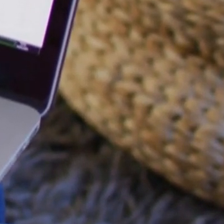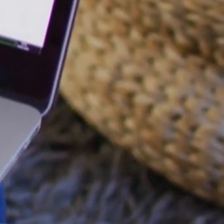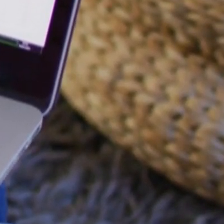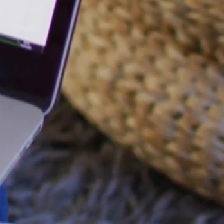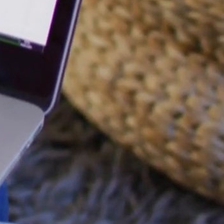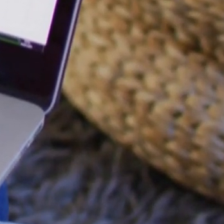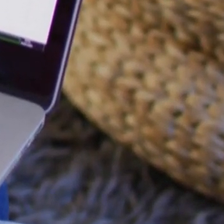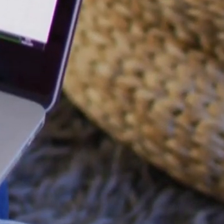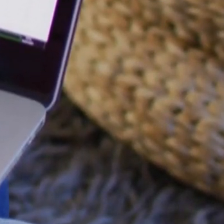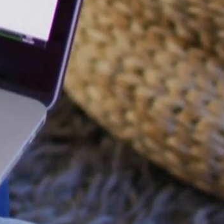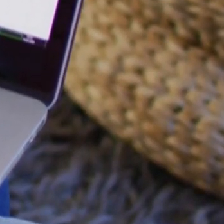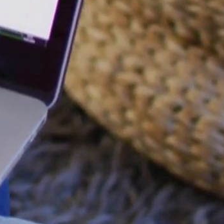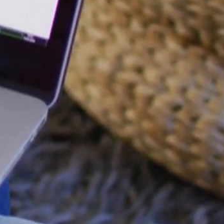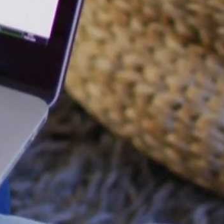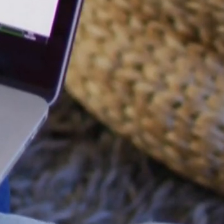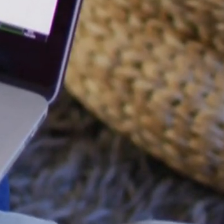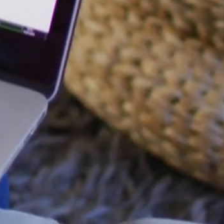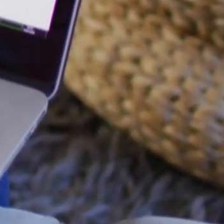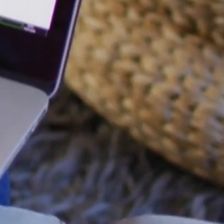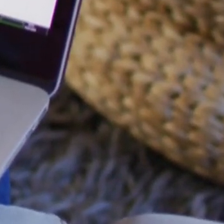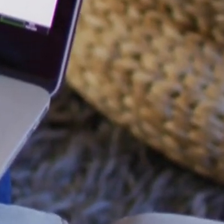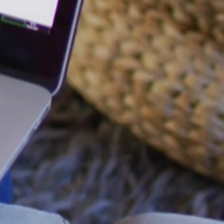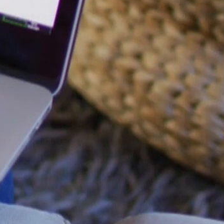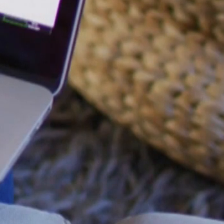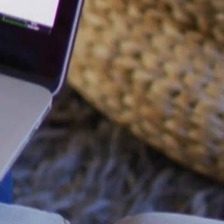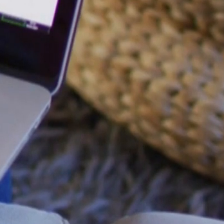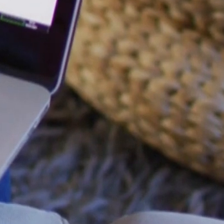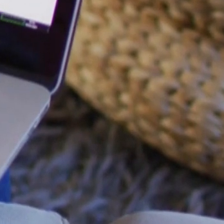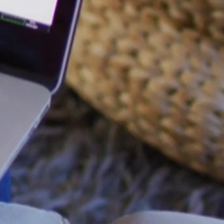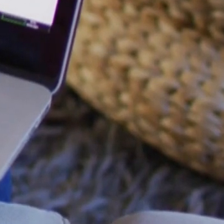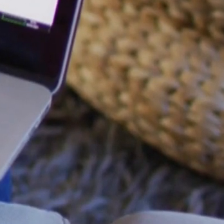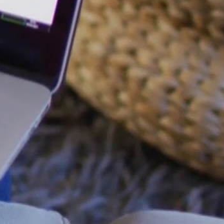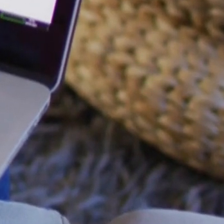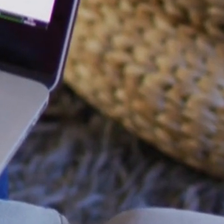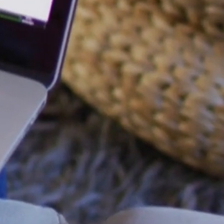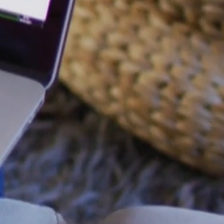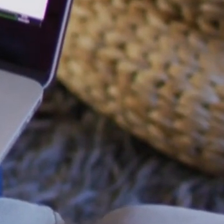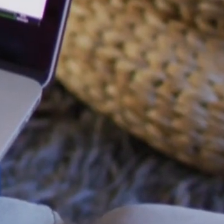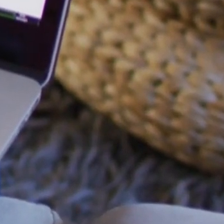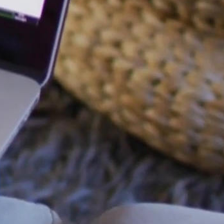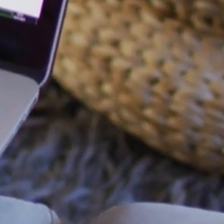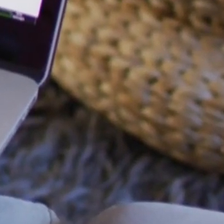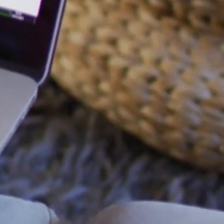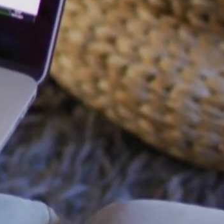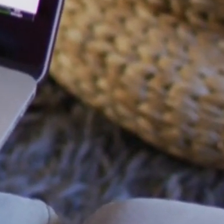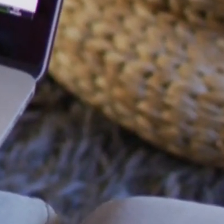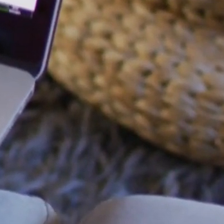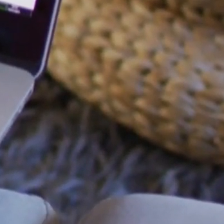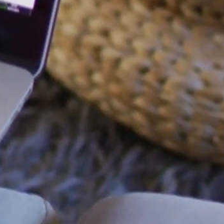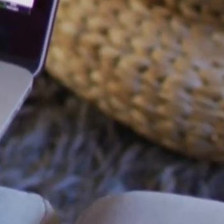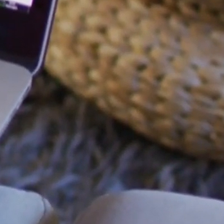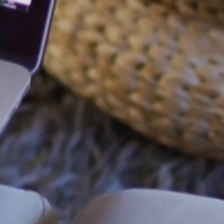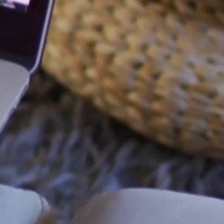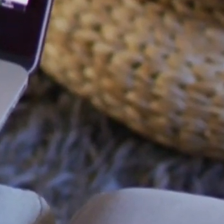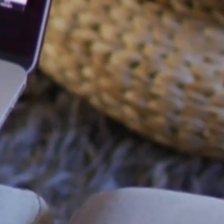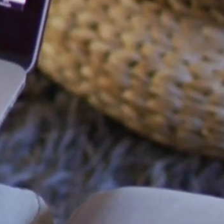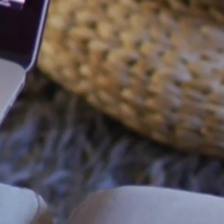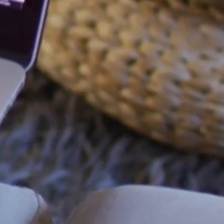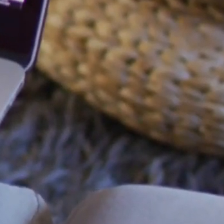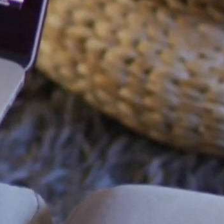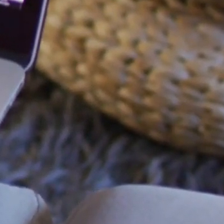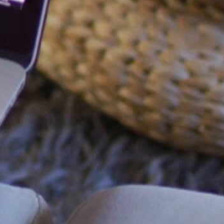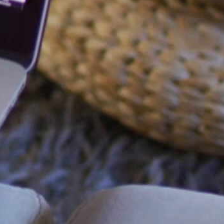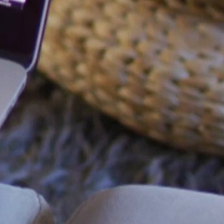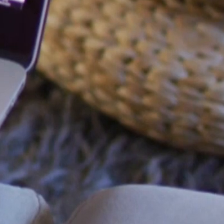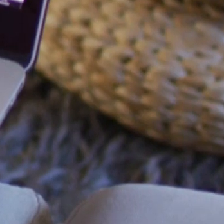capturados. Então, assim, bancos hoje investem fortunas em proteção de dados. Precisa estar criptografado. De repente, você vai